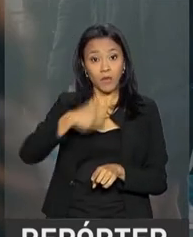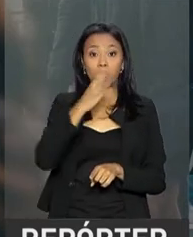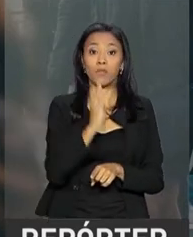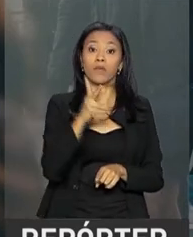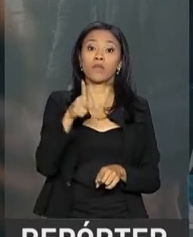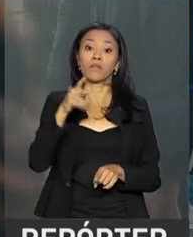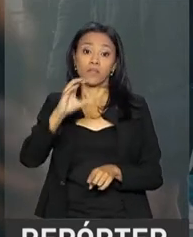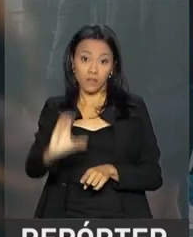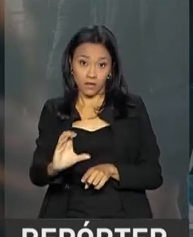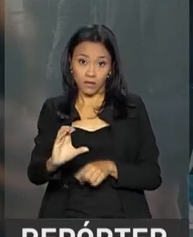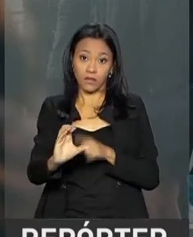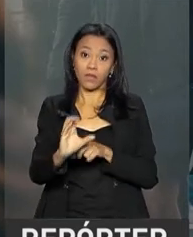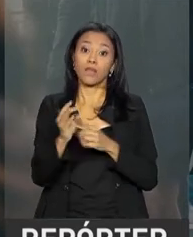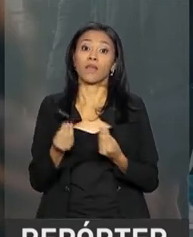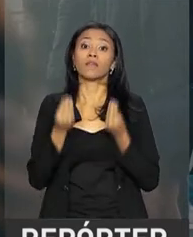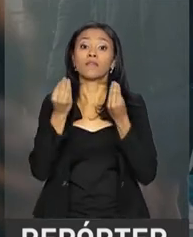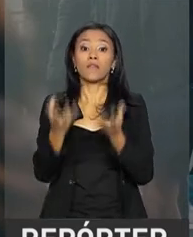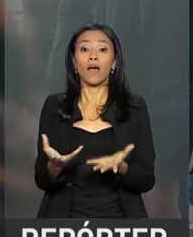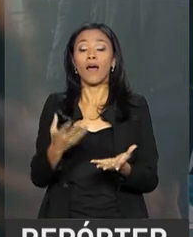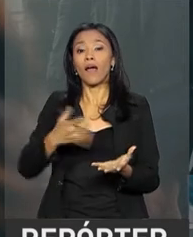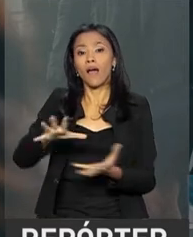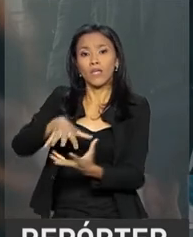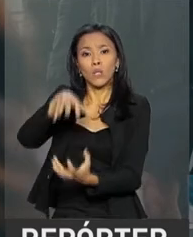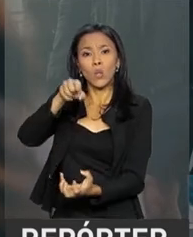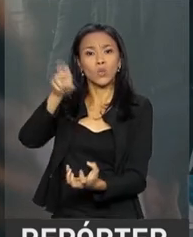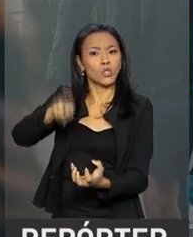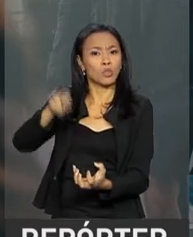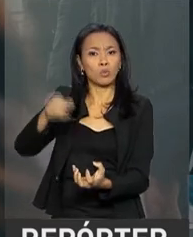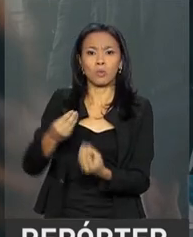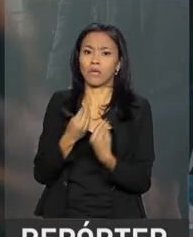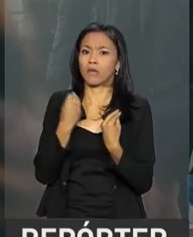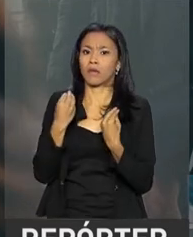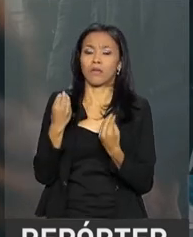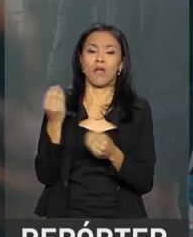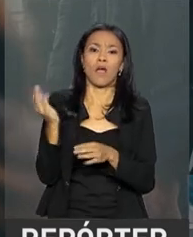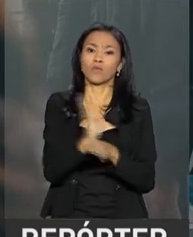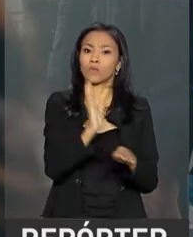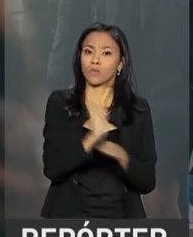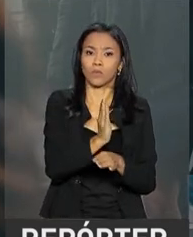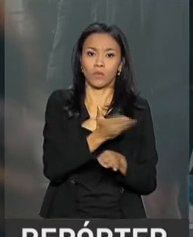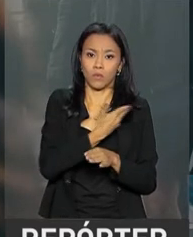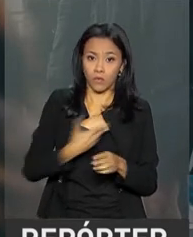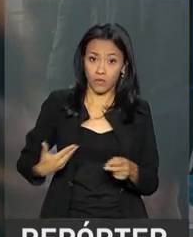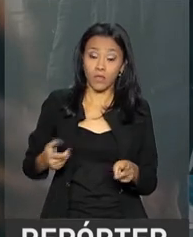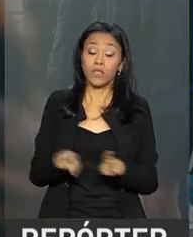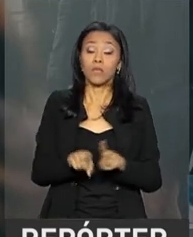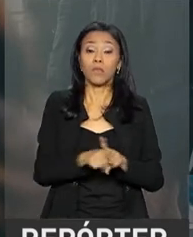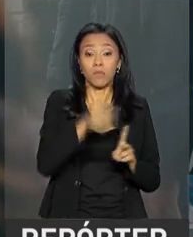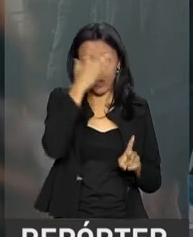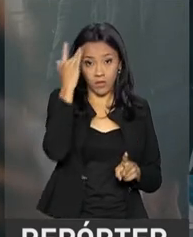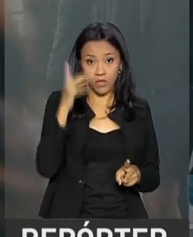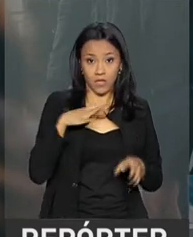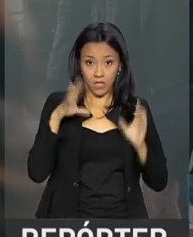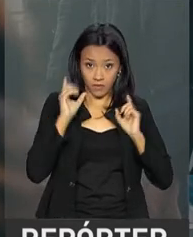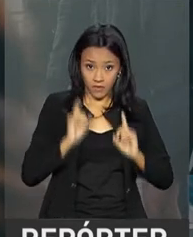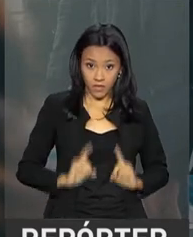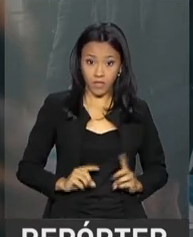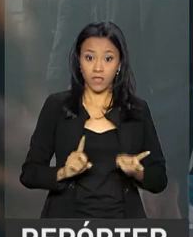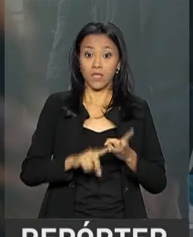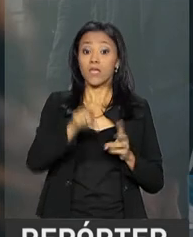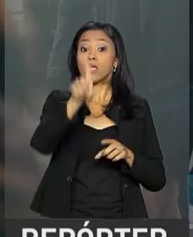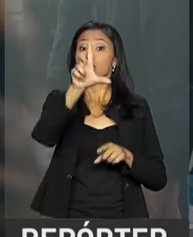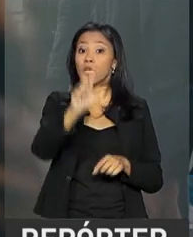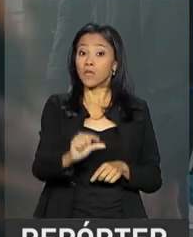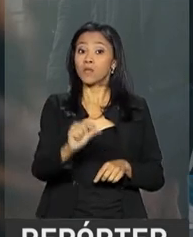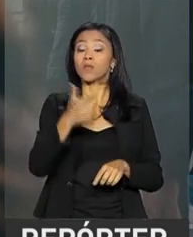que é concedido a idosos que nunca contribuíram e pessoas com deficiência ea diminuição do tempo mínimo de contribuição